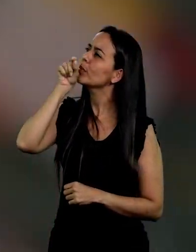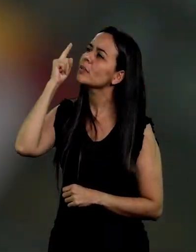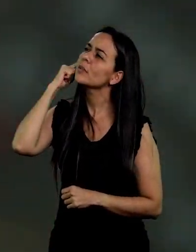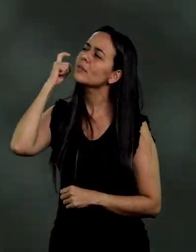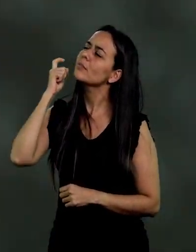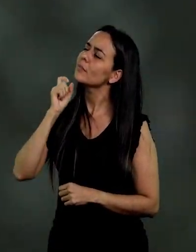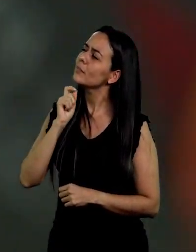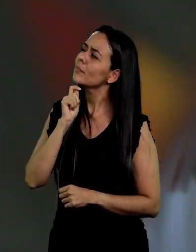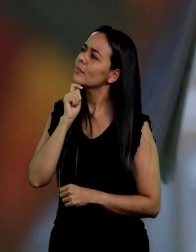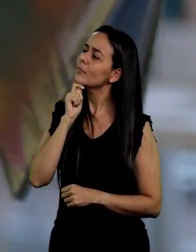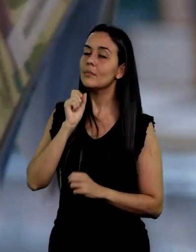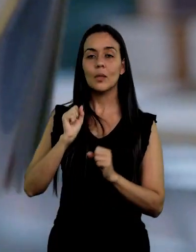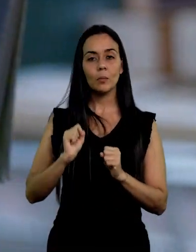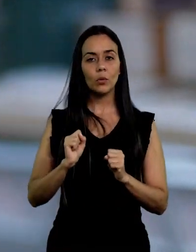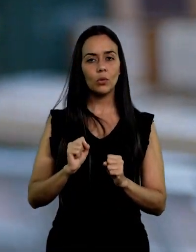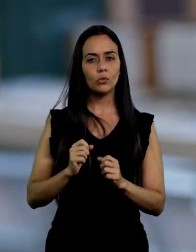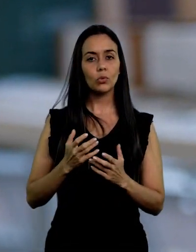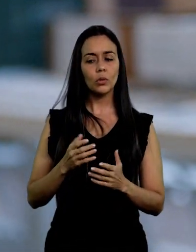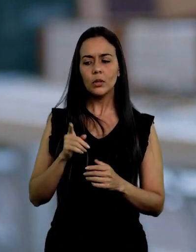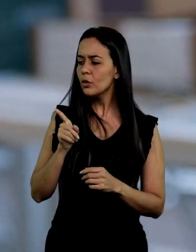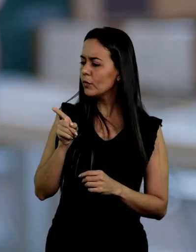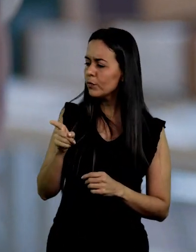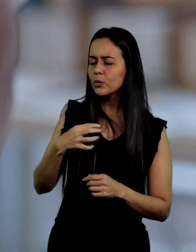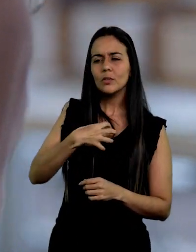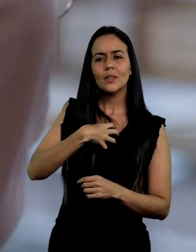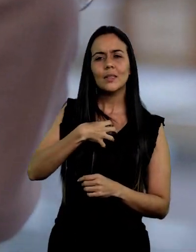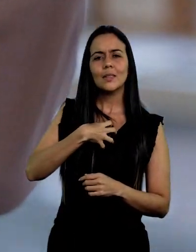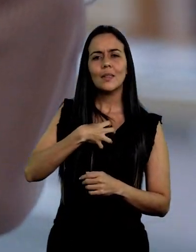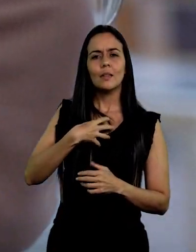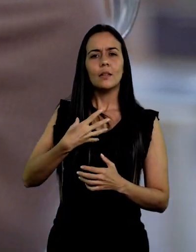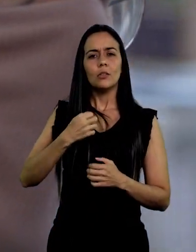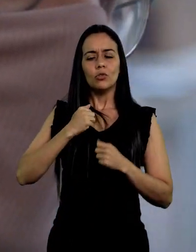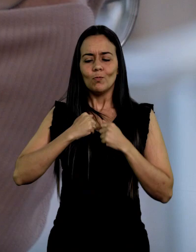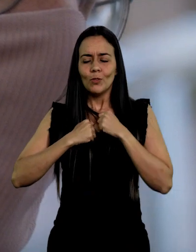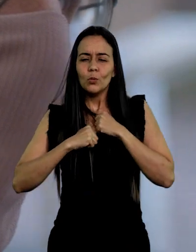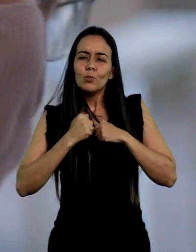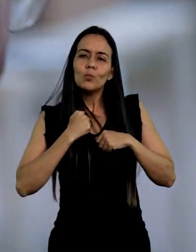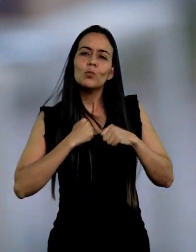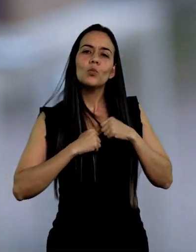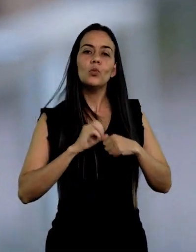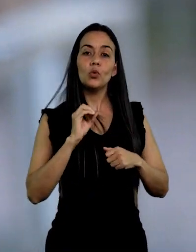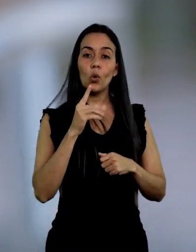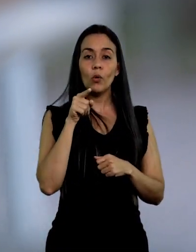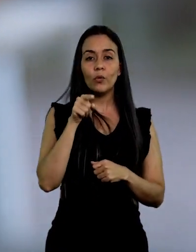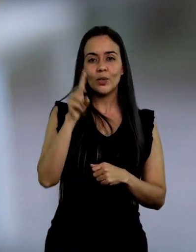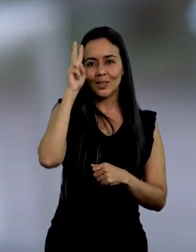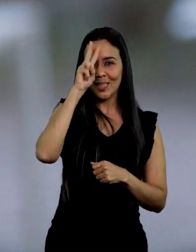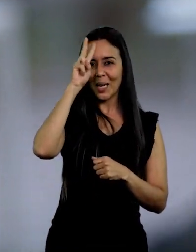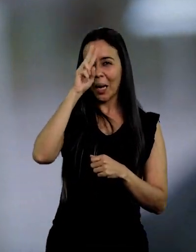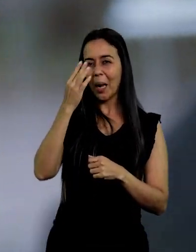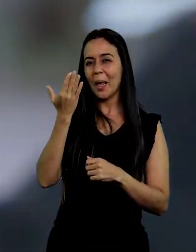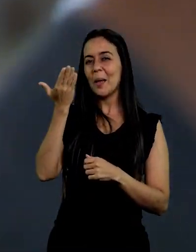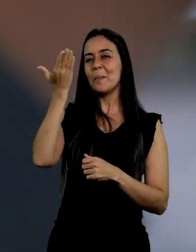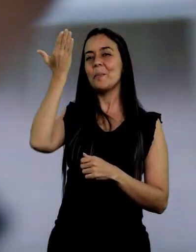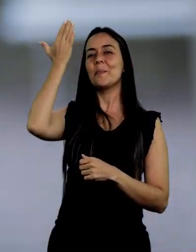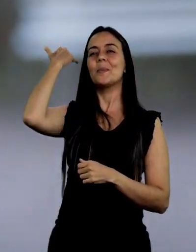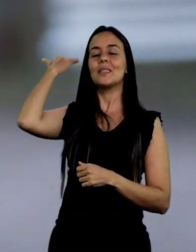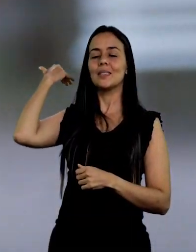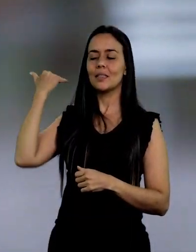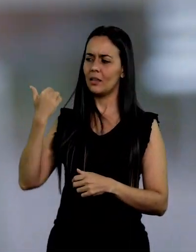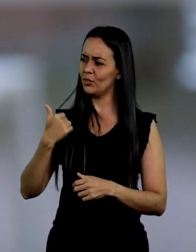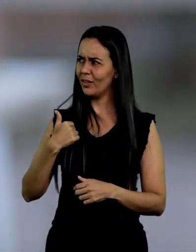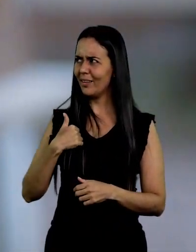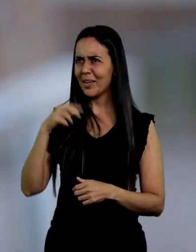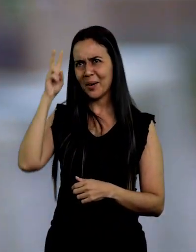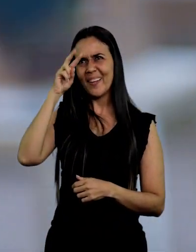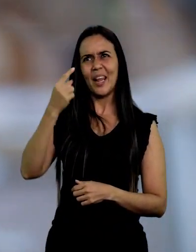te traz uma sensação de angústia ou te traz boas memórias da tua... Me traz uma sensação longínqua, né? Que eu já tenho